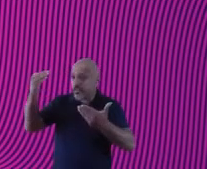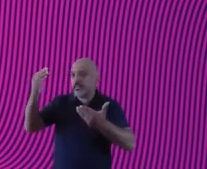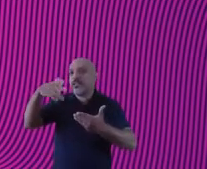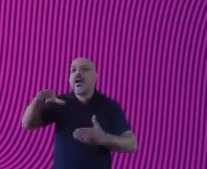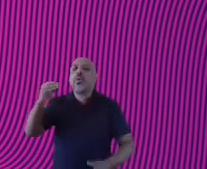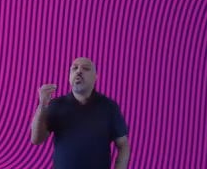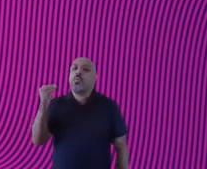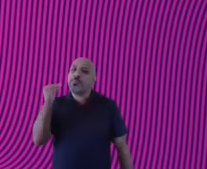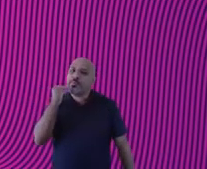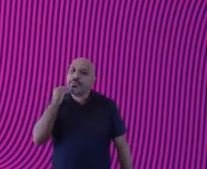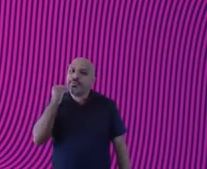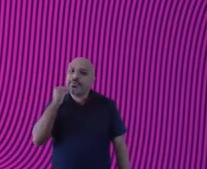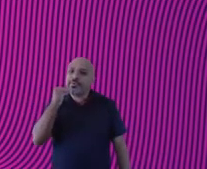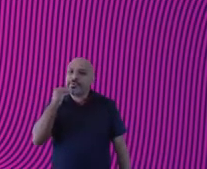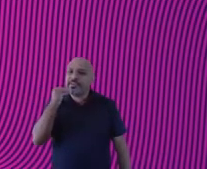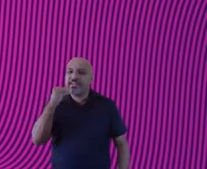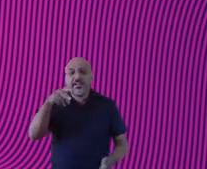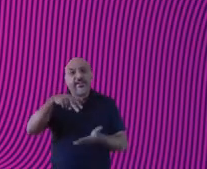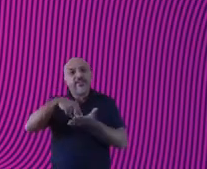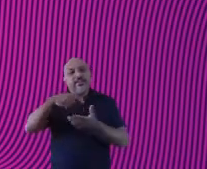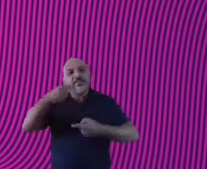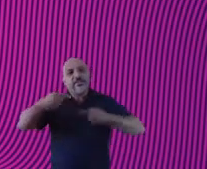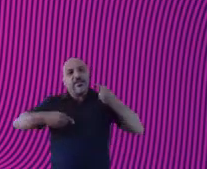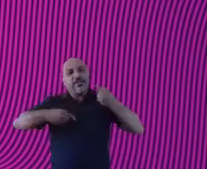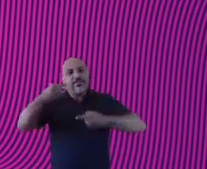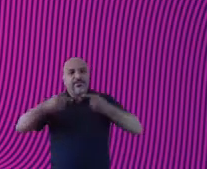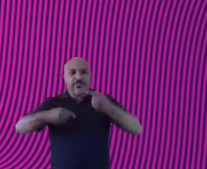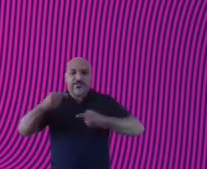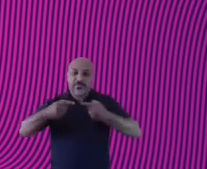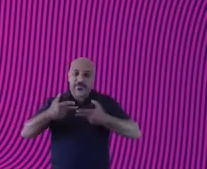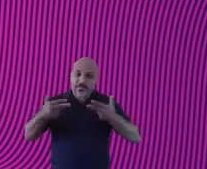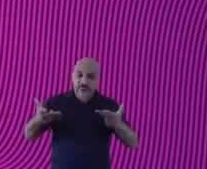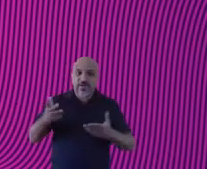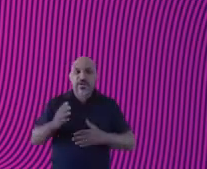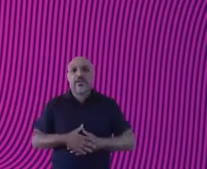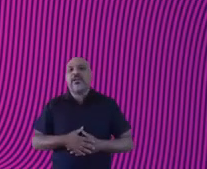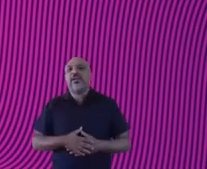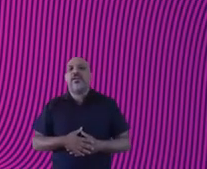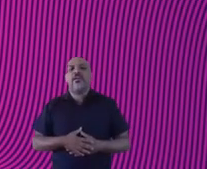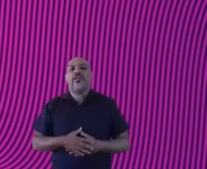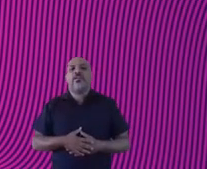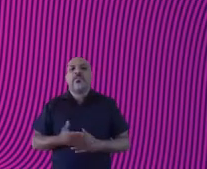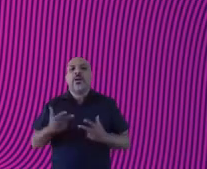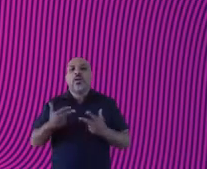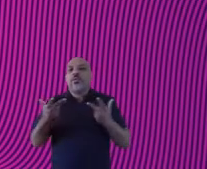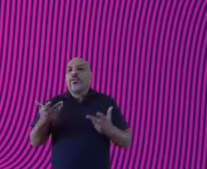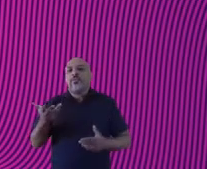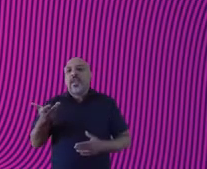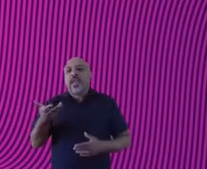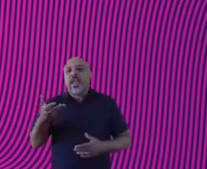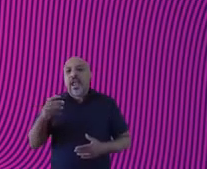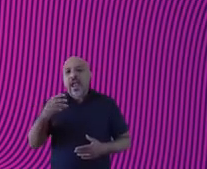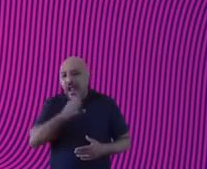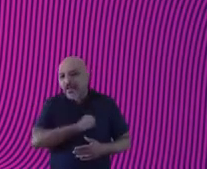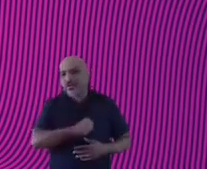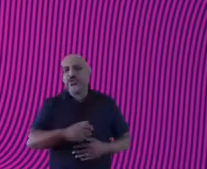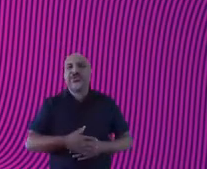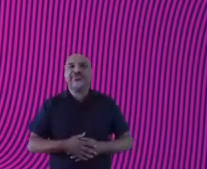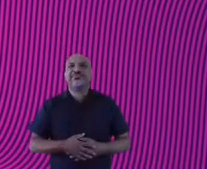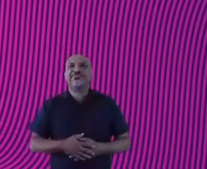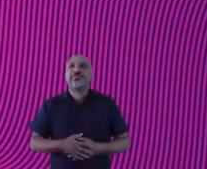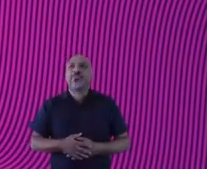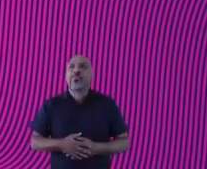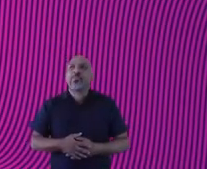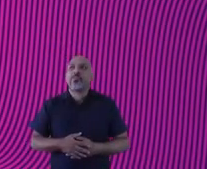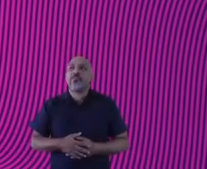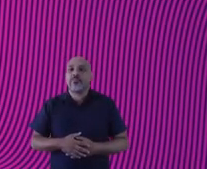oportunidade da gente poder discutir casos. É sempre uma coisa bem mais, bem ágil, né? Eu vi